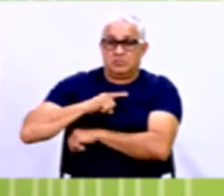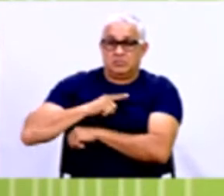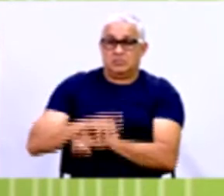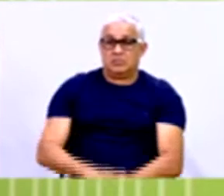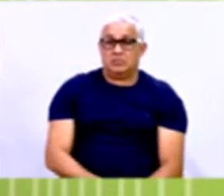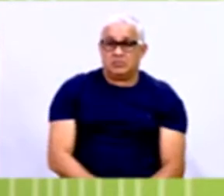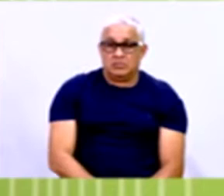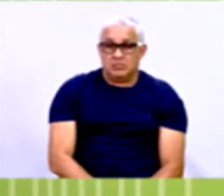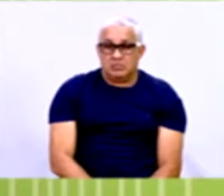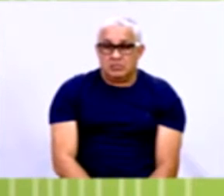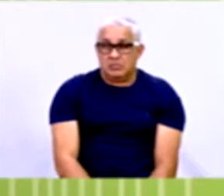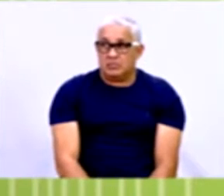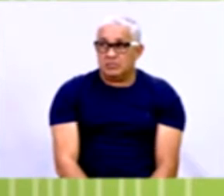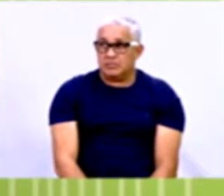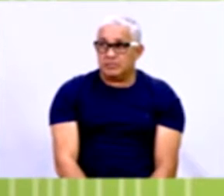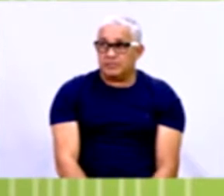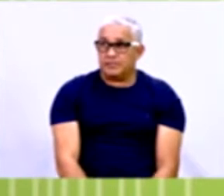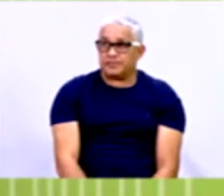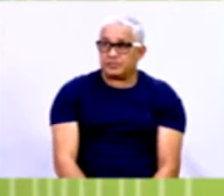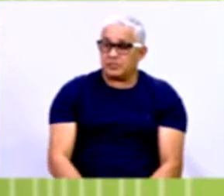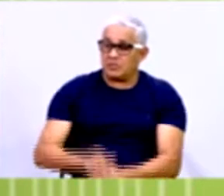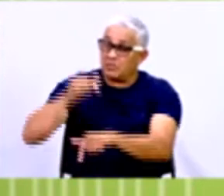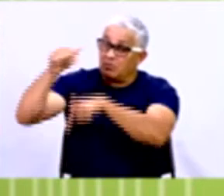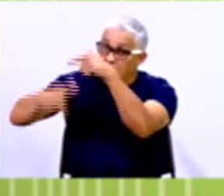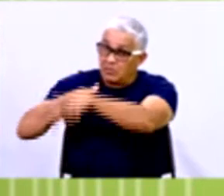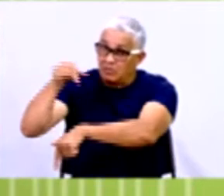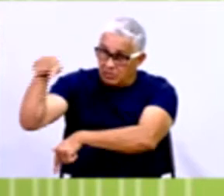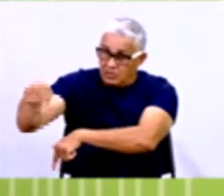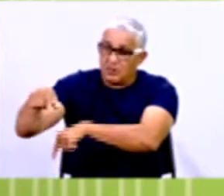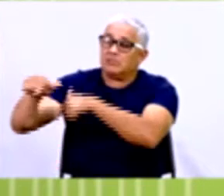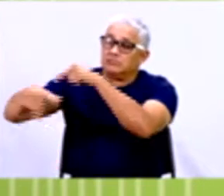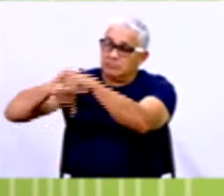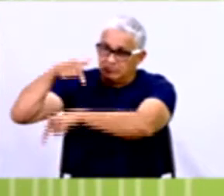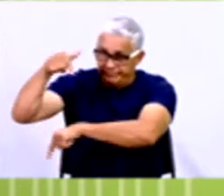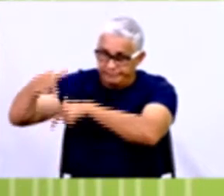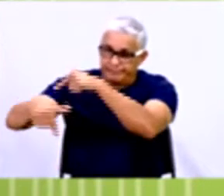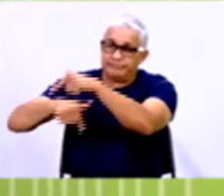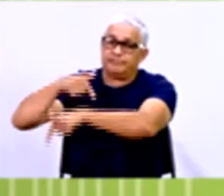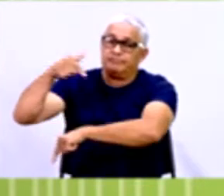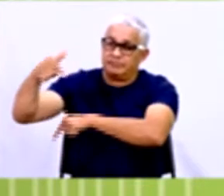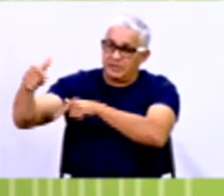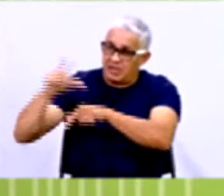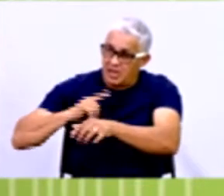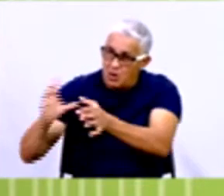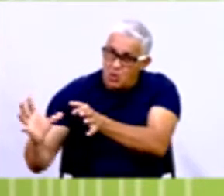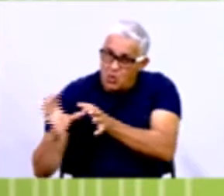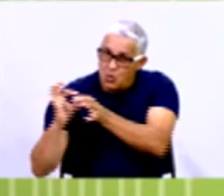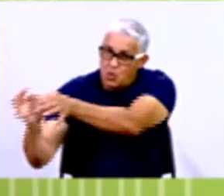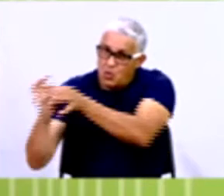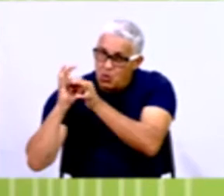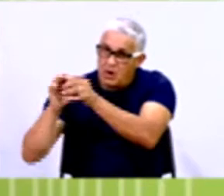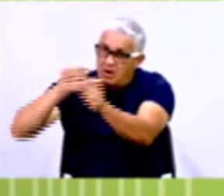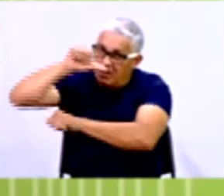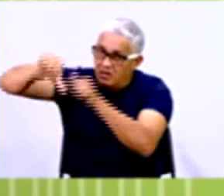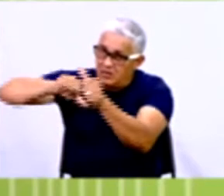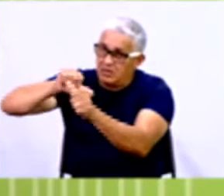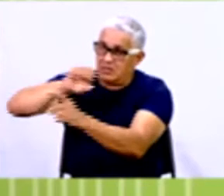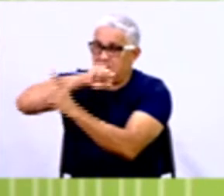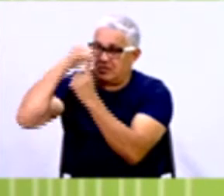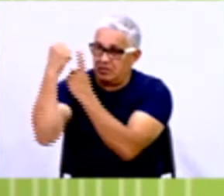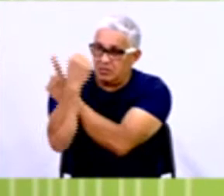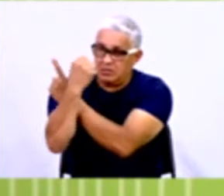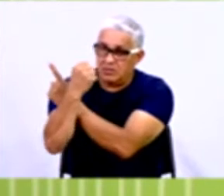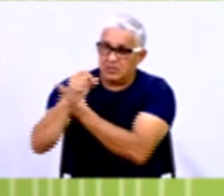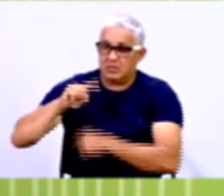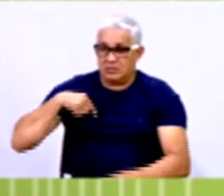de quê? Consequência de quê, melhor dizendo? Do trabalho. Então o trabalho, ele está intimamente vinculado à transformação da sociedade.